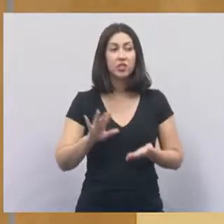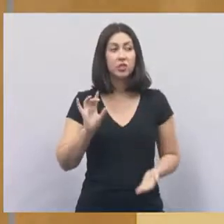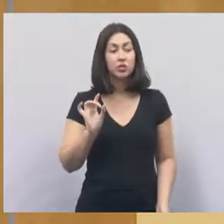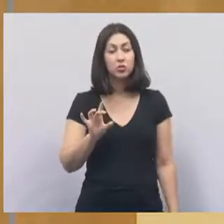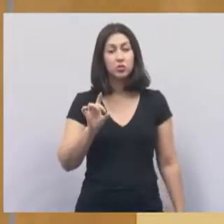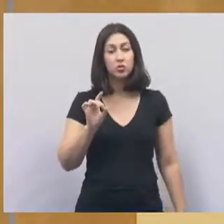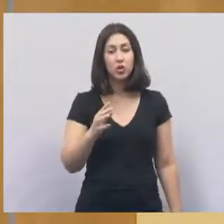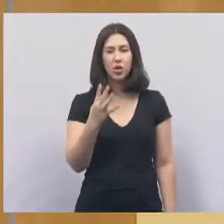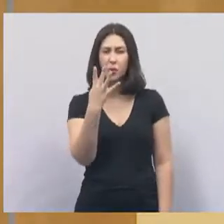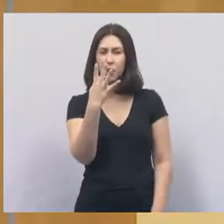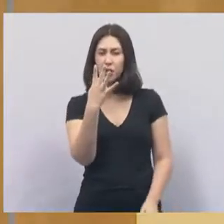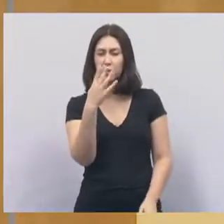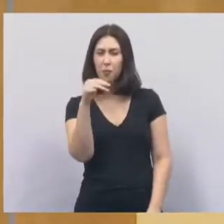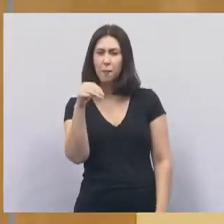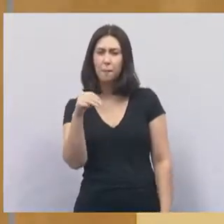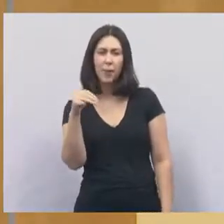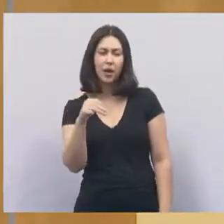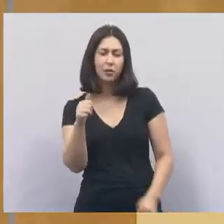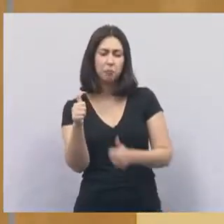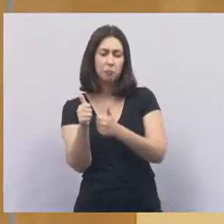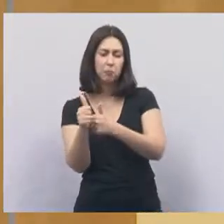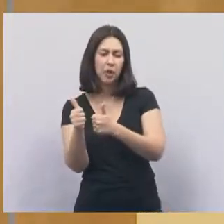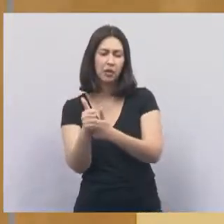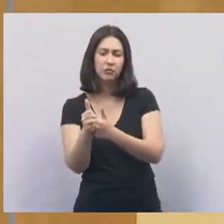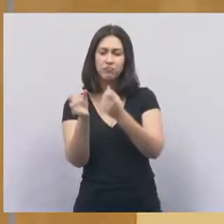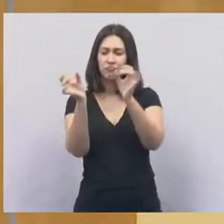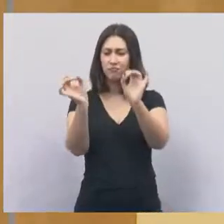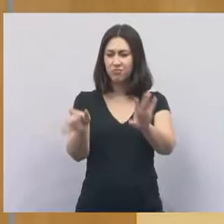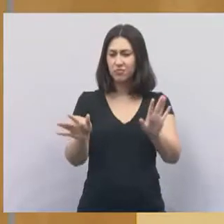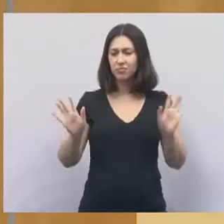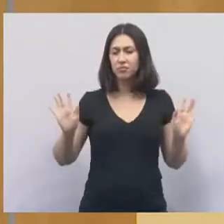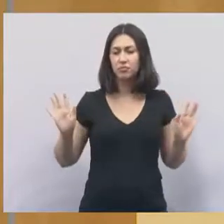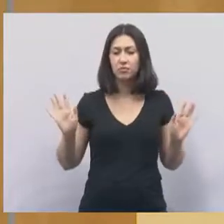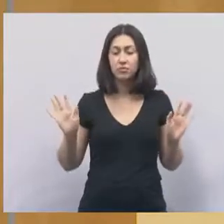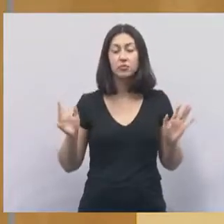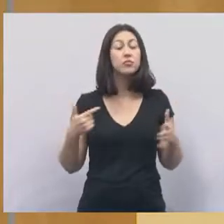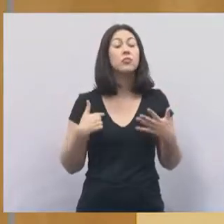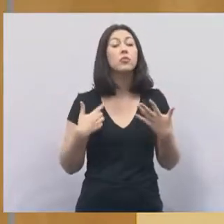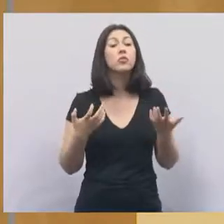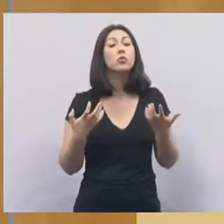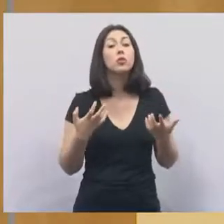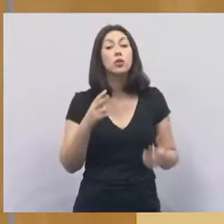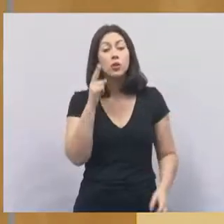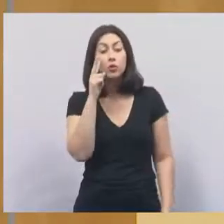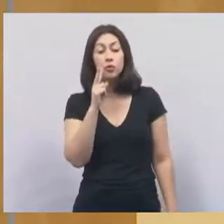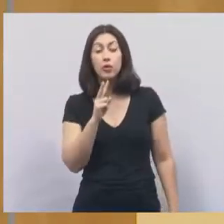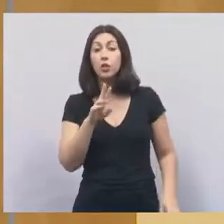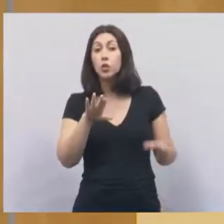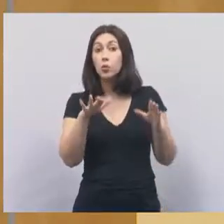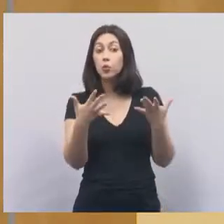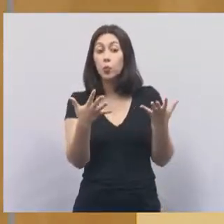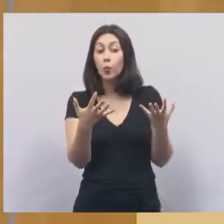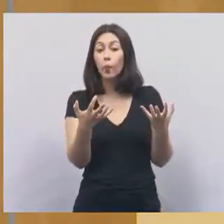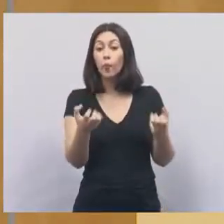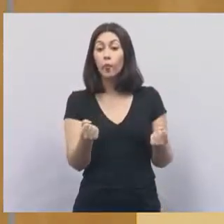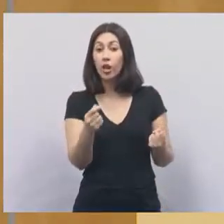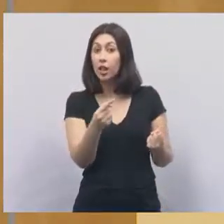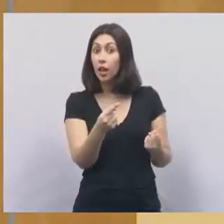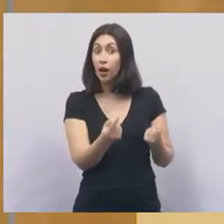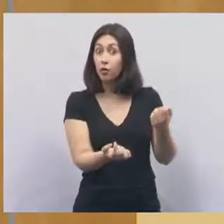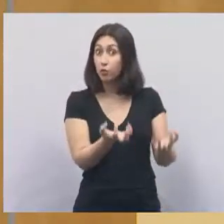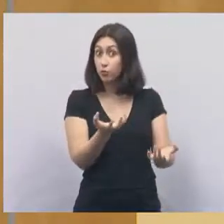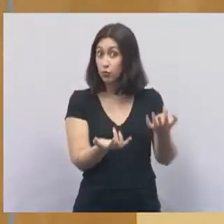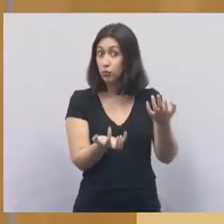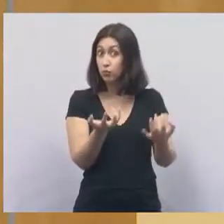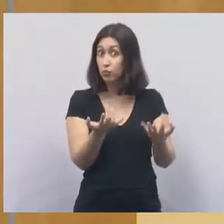limpa 4 metros assim da Dutra e larga de tanta lá eu quero ver o tempo da seca Deus o livre pegar fogo naquele